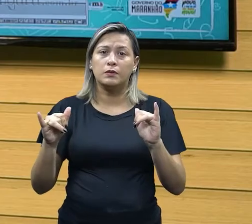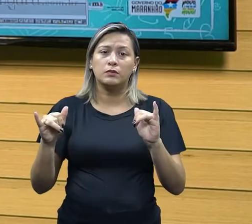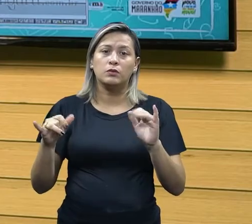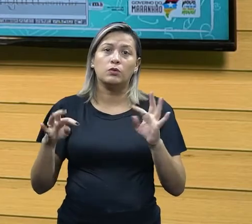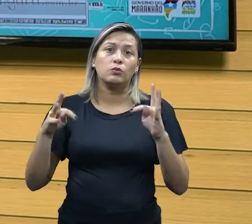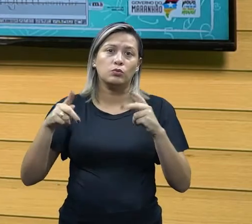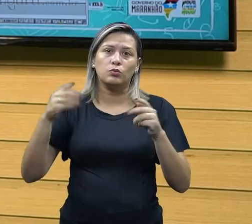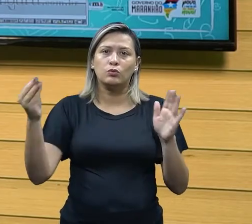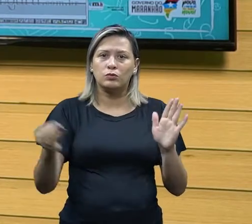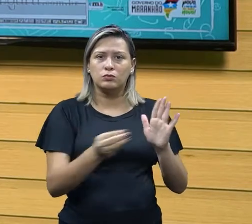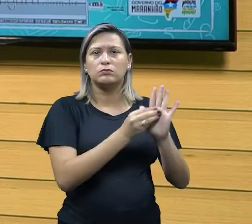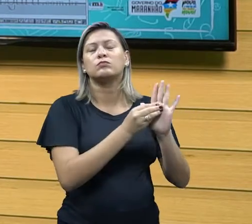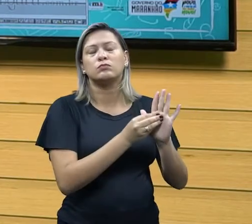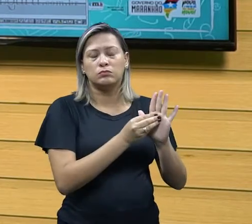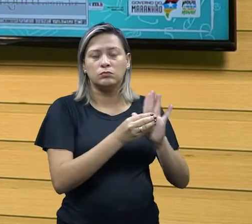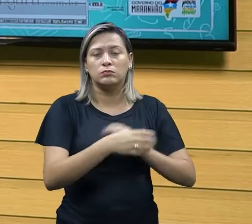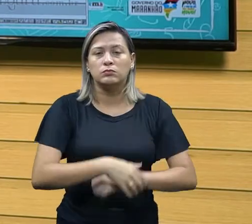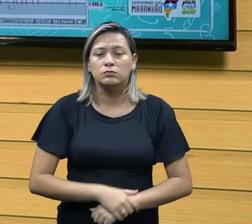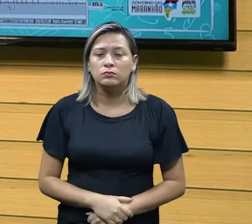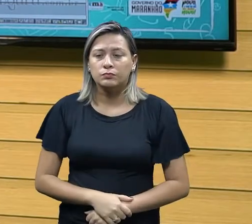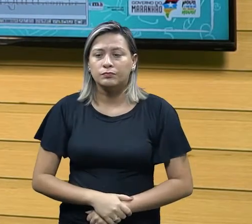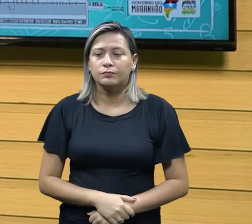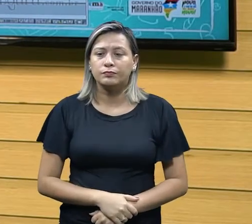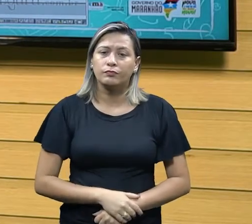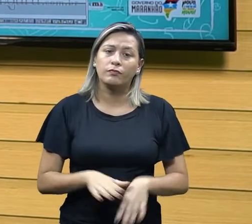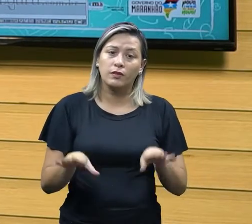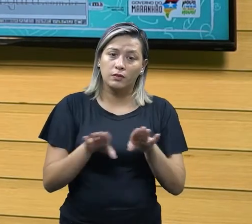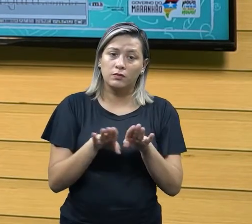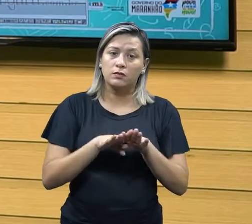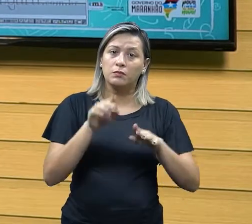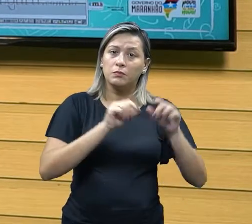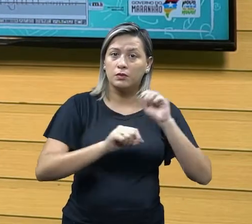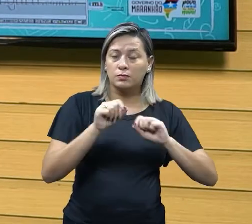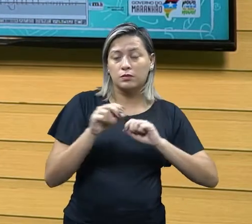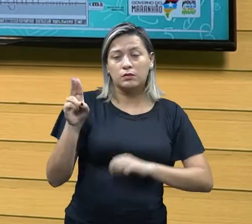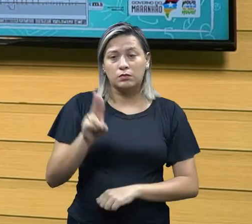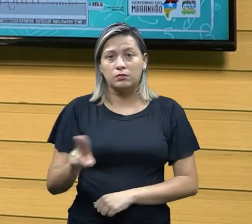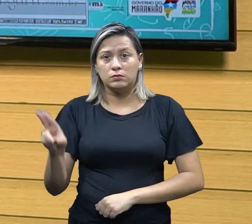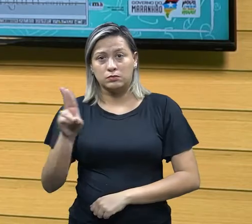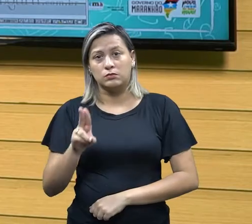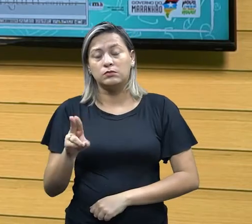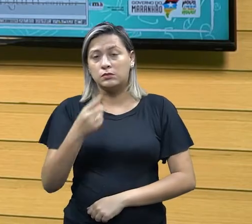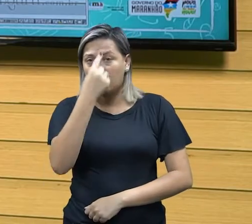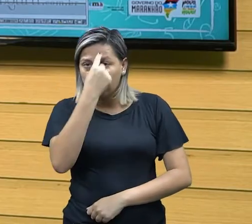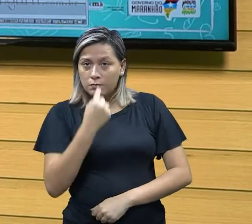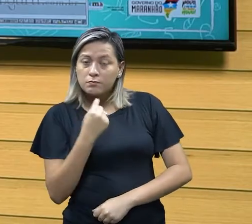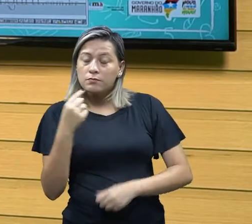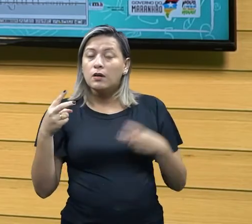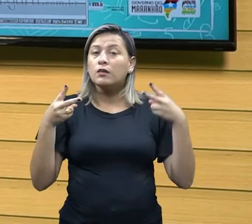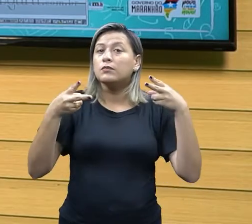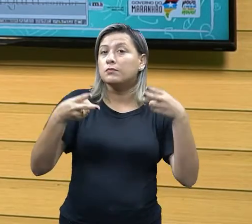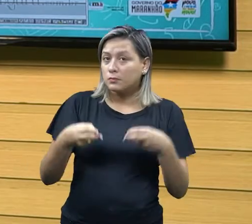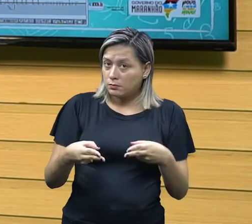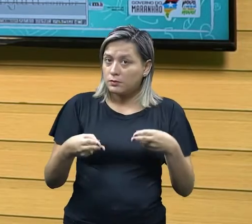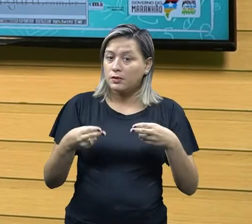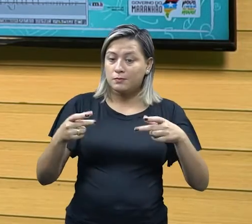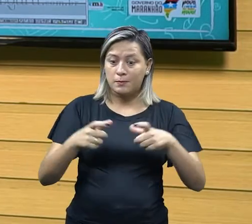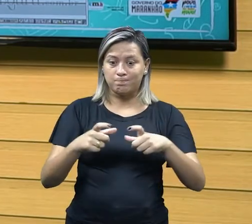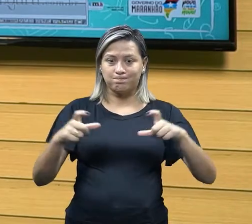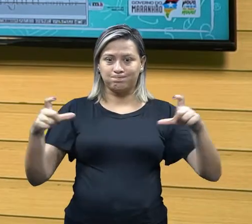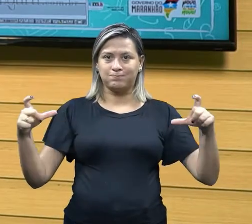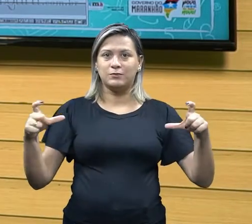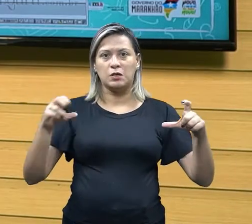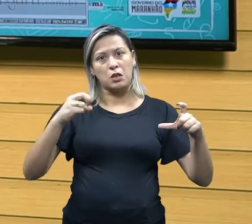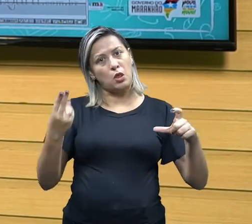são colocadas principalmente no Paper Space. E além disso, você pode trabalhar com a mesma imagem, ela